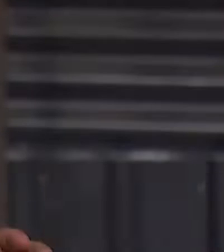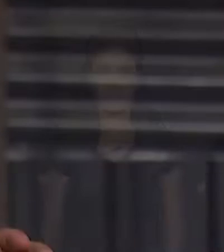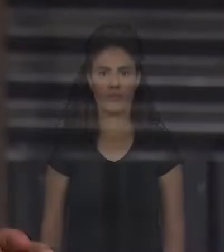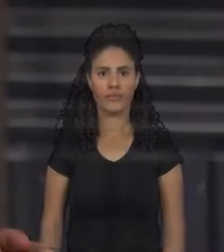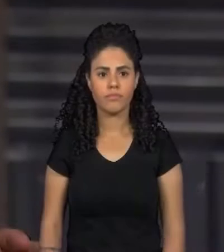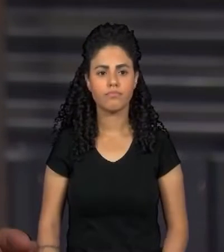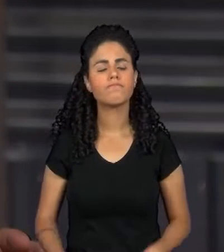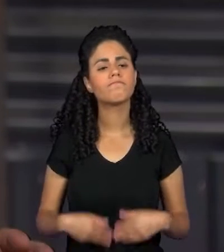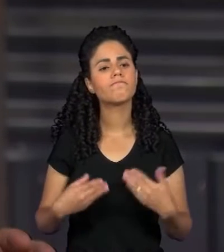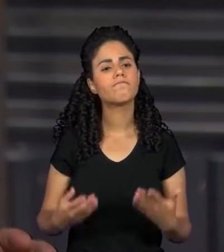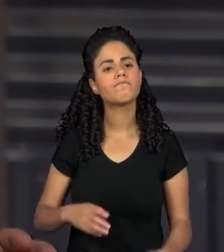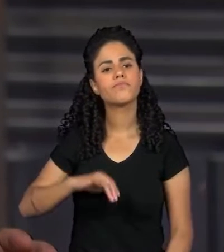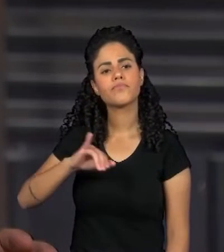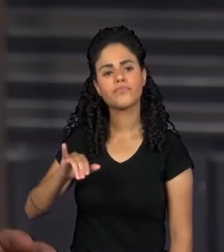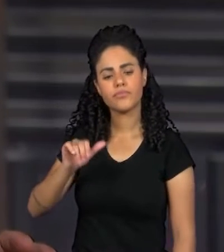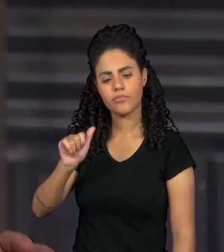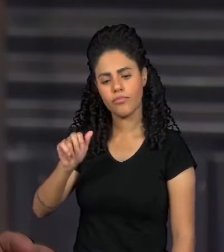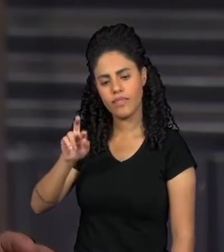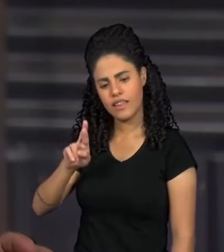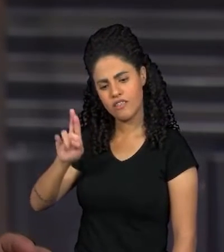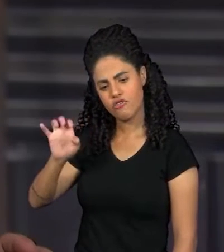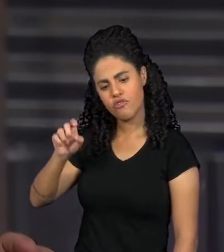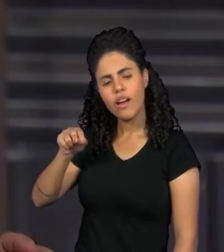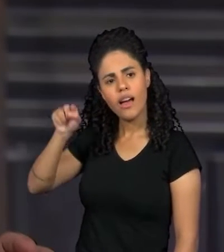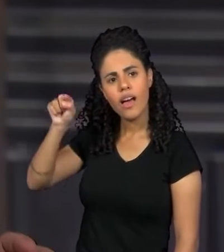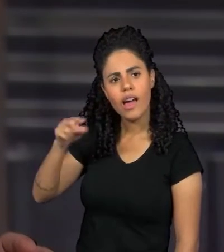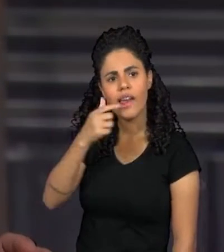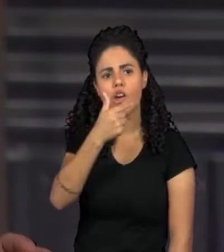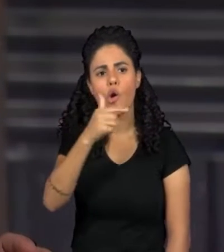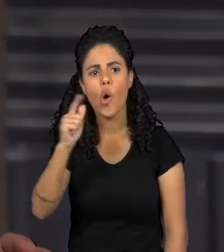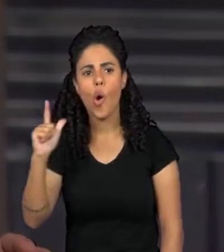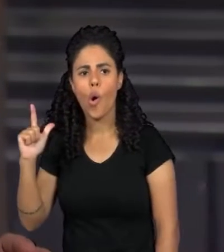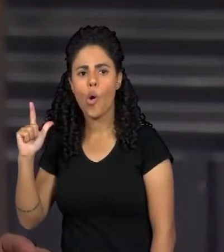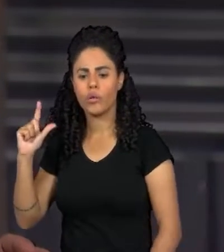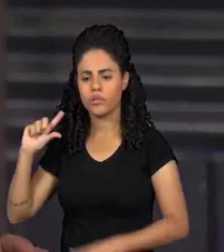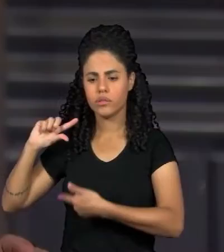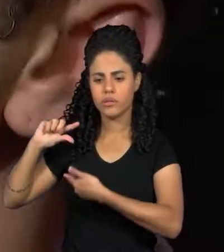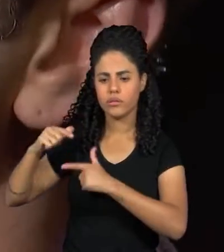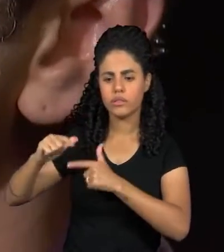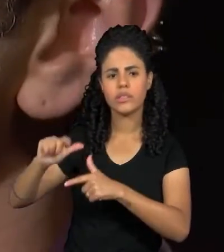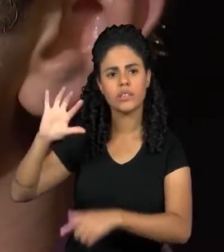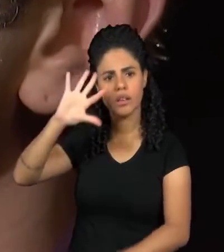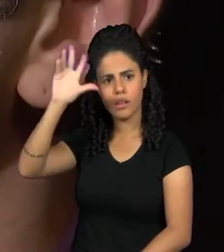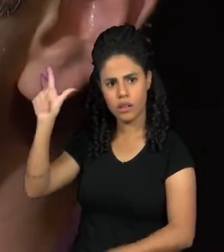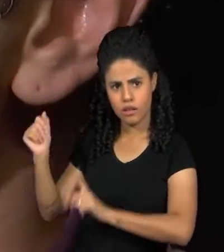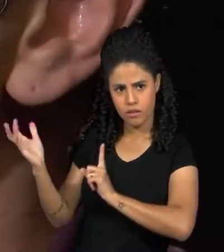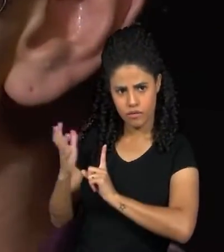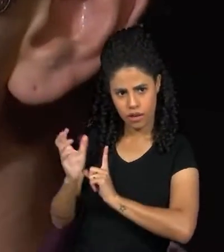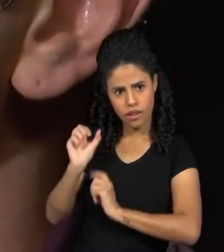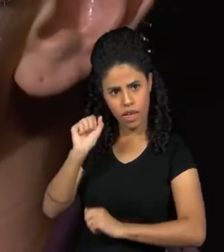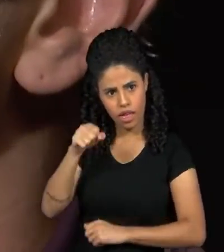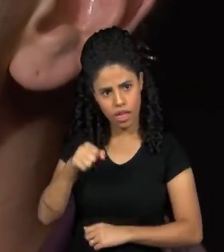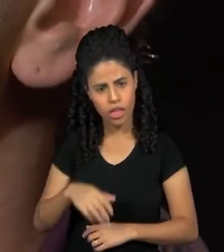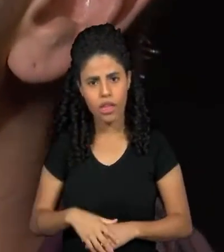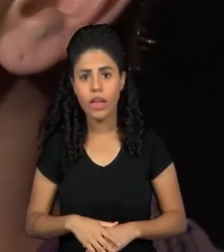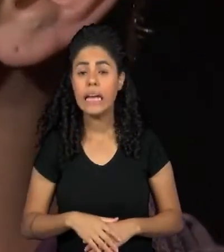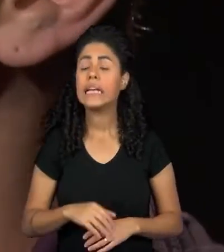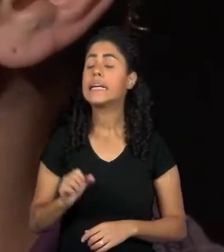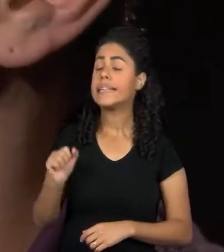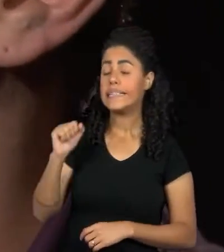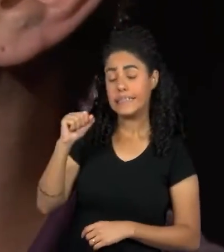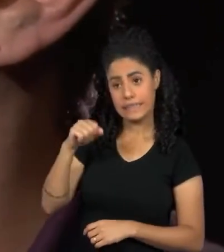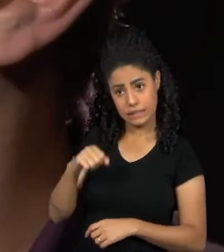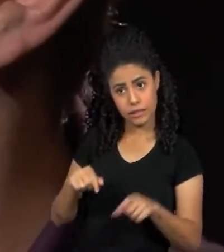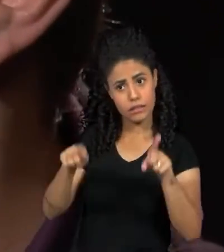o jarê é uma derivação de outras tradições africanas também mas não só o jarê eu